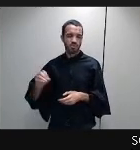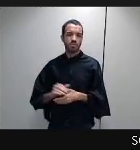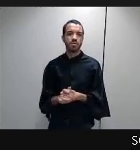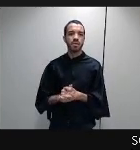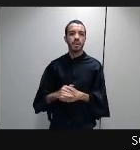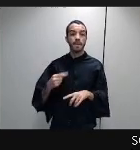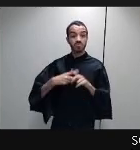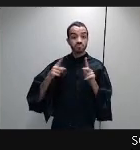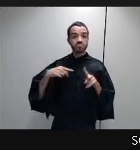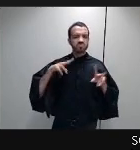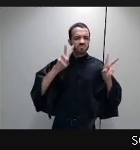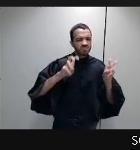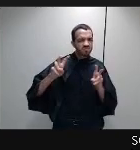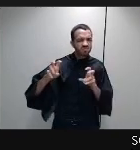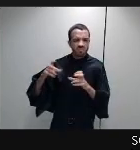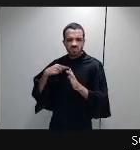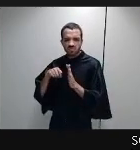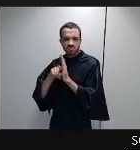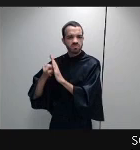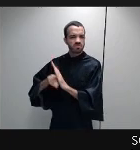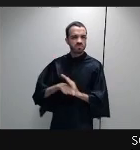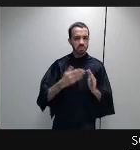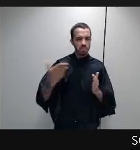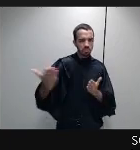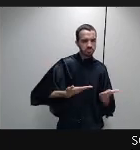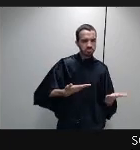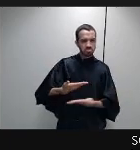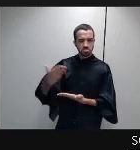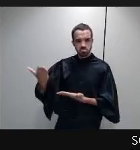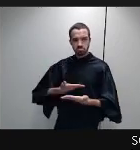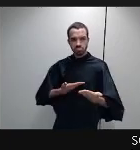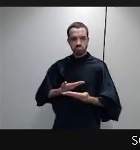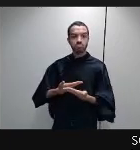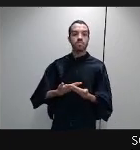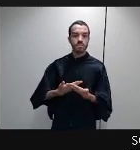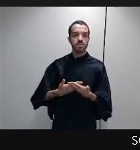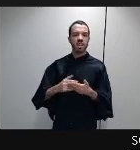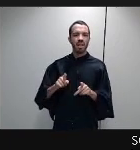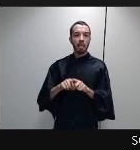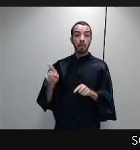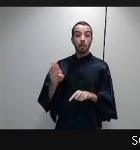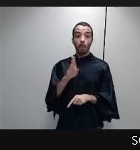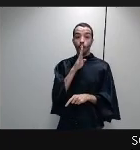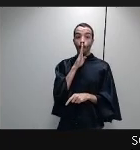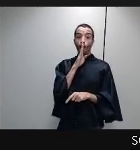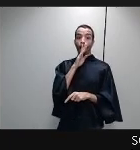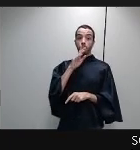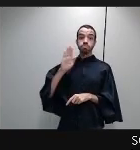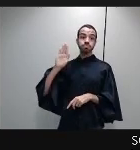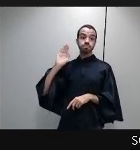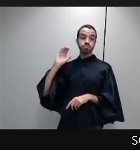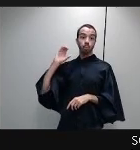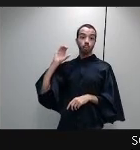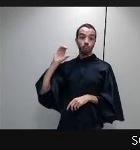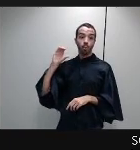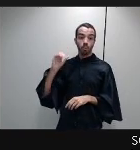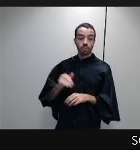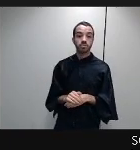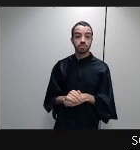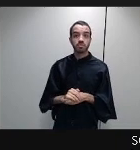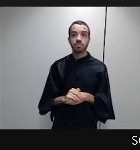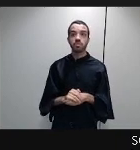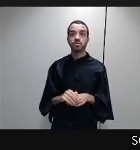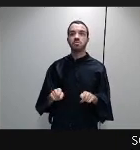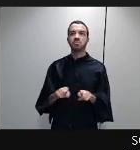que me foram apresentados especificamente alegação de omissão quanto a esse tópico da responsabilidade objetiva